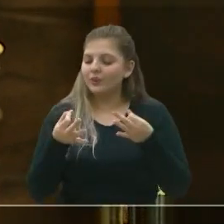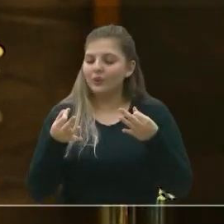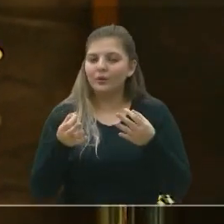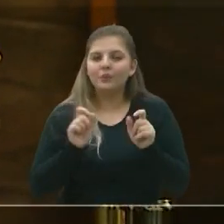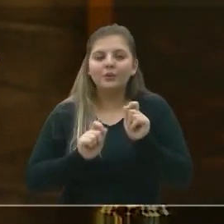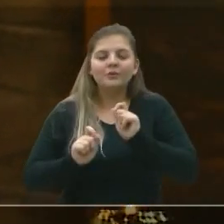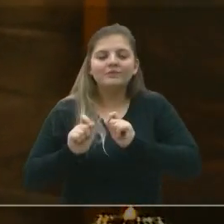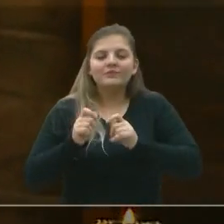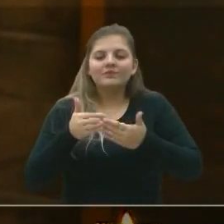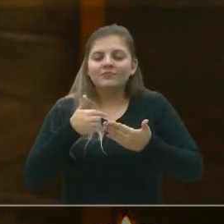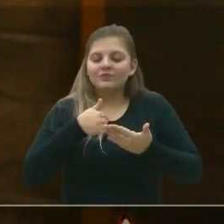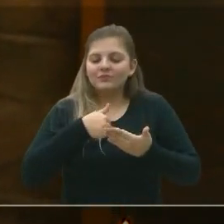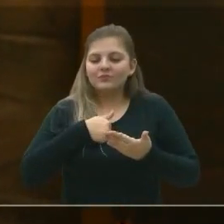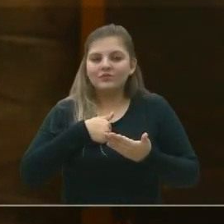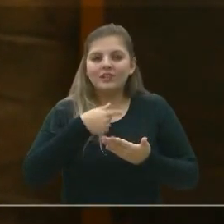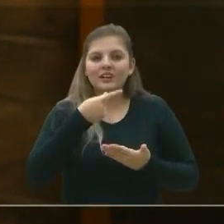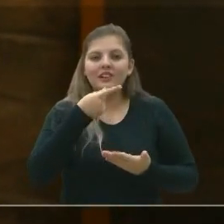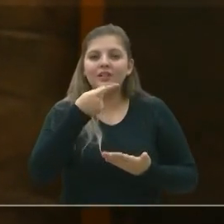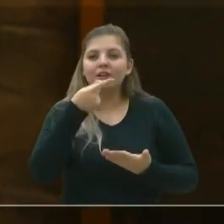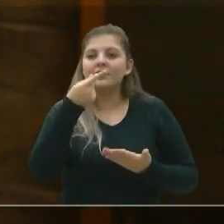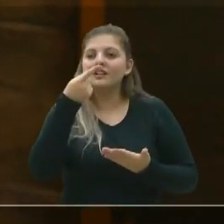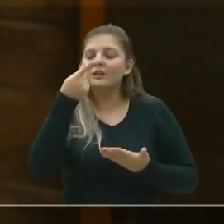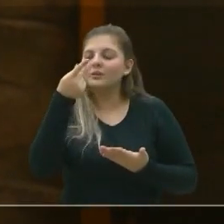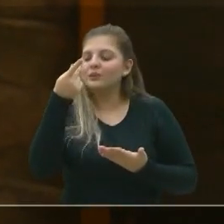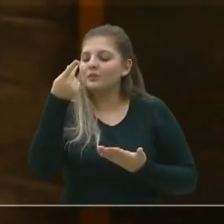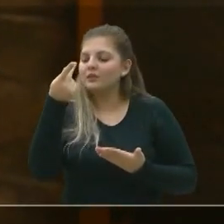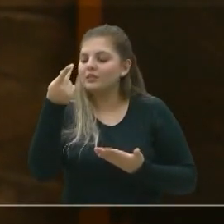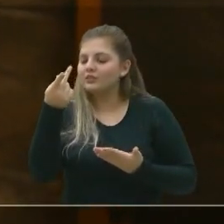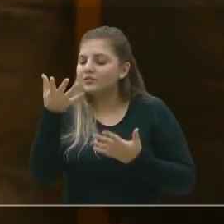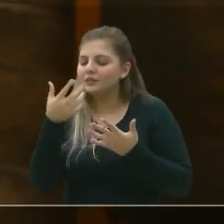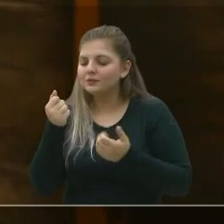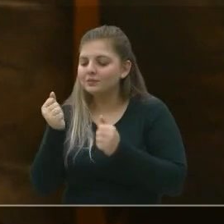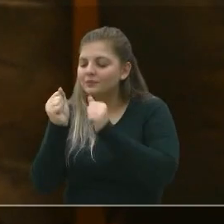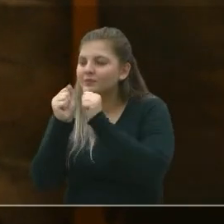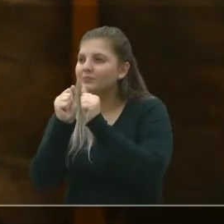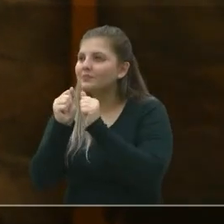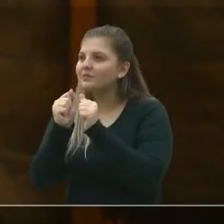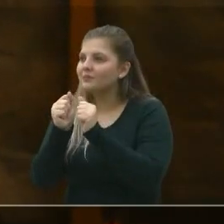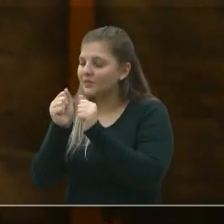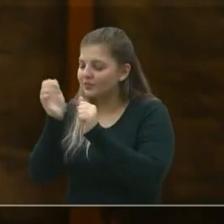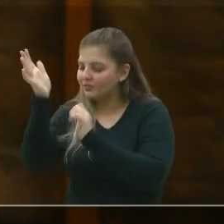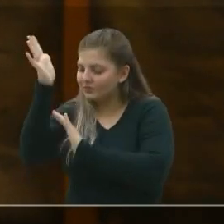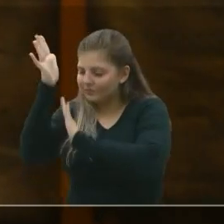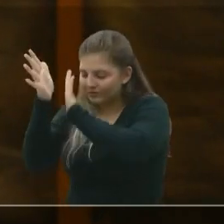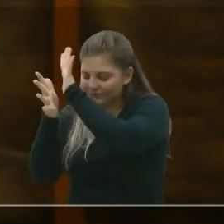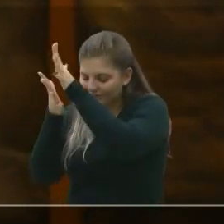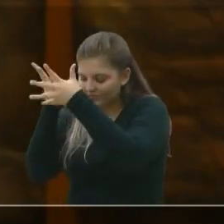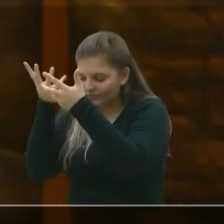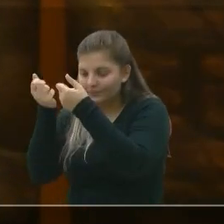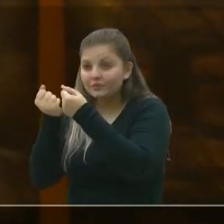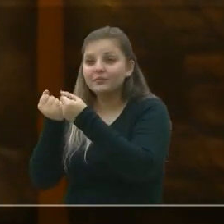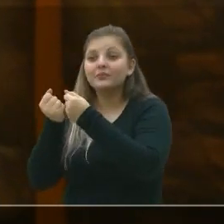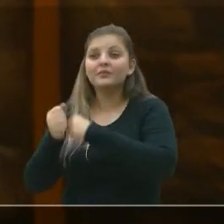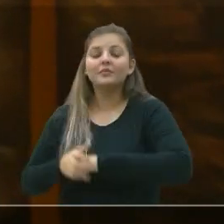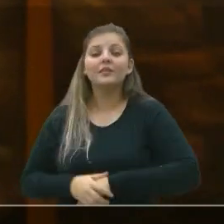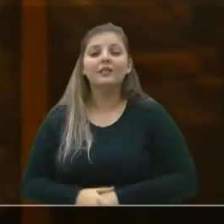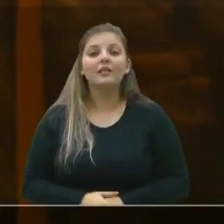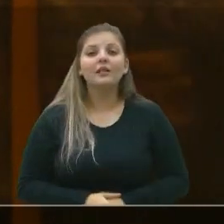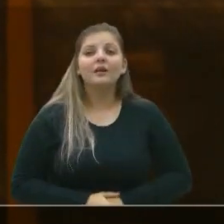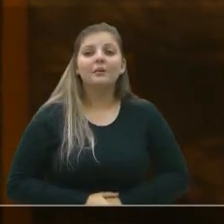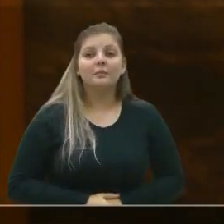certo como eu te falo e tu podes me ouvir. Meu Deus está aqui,